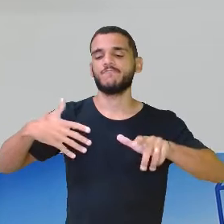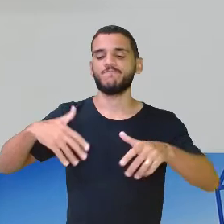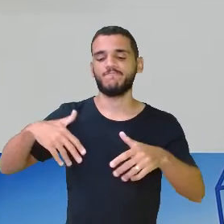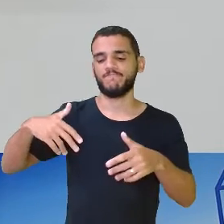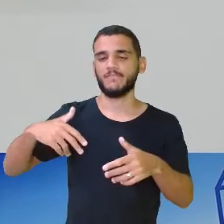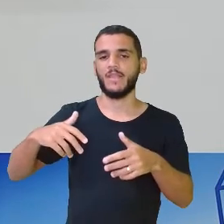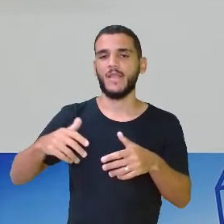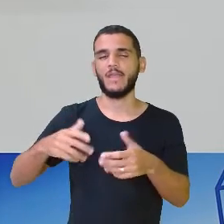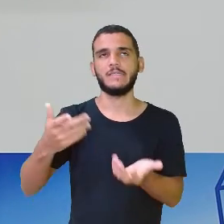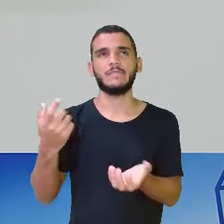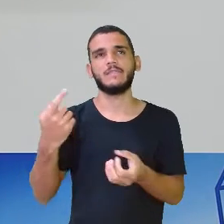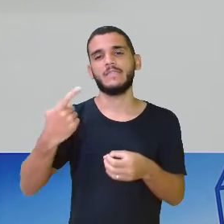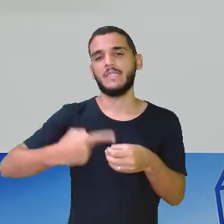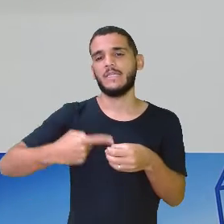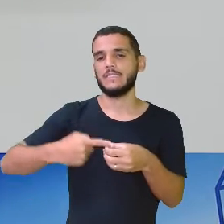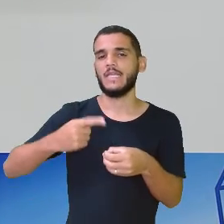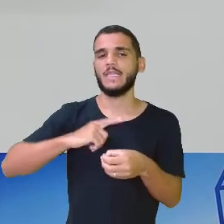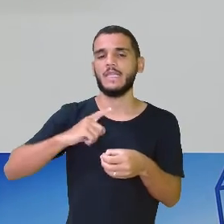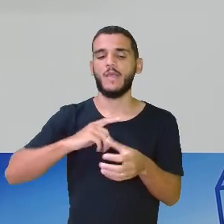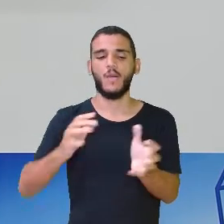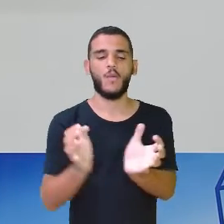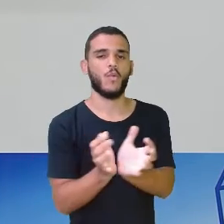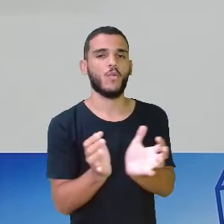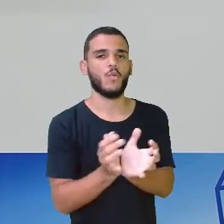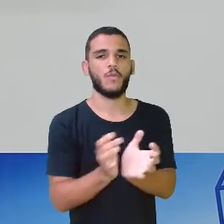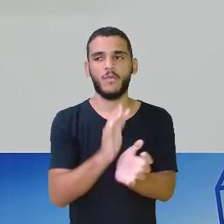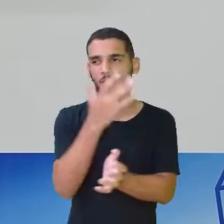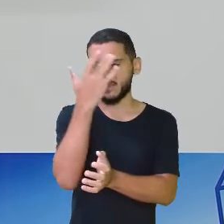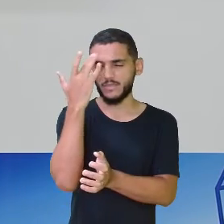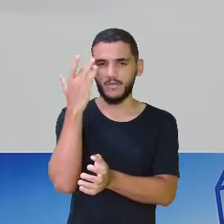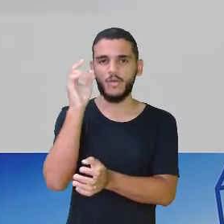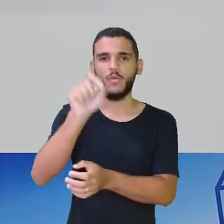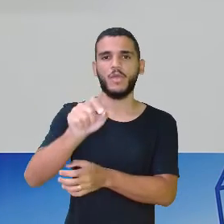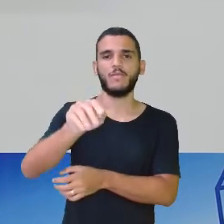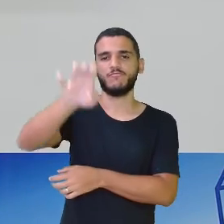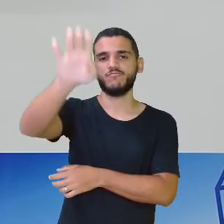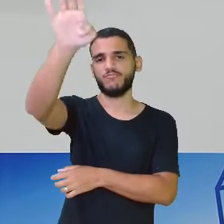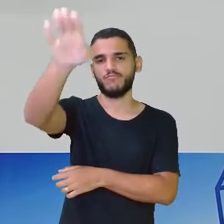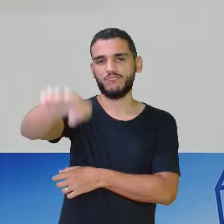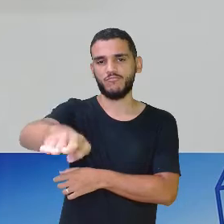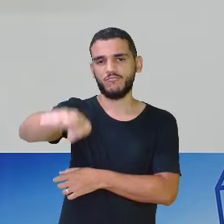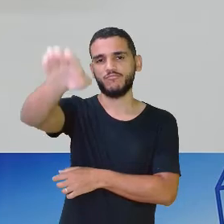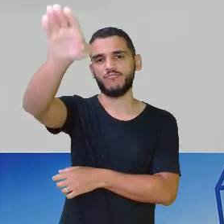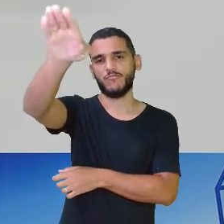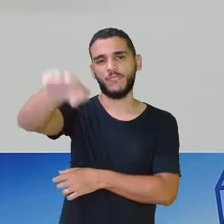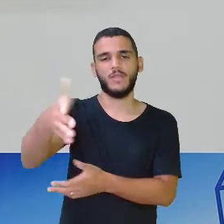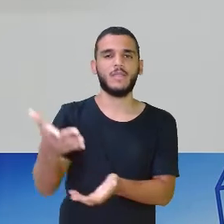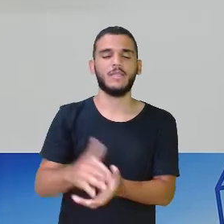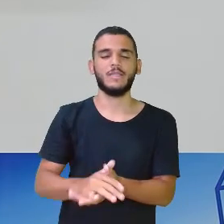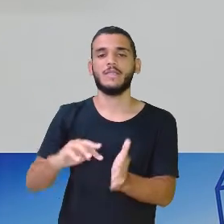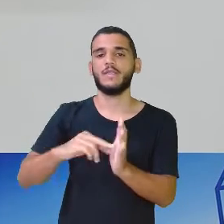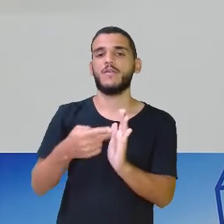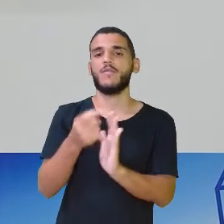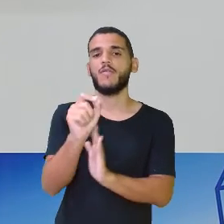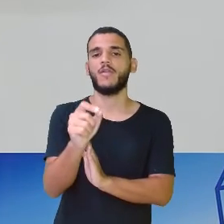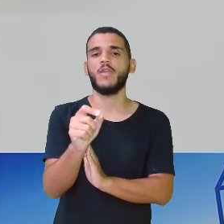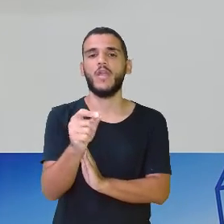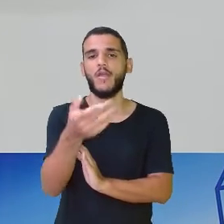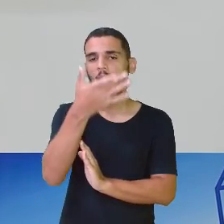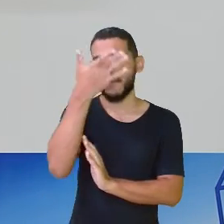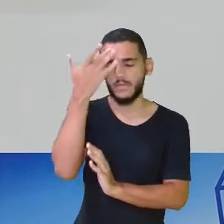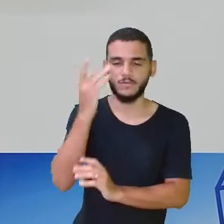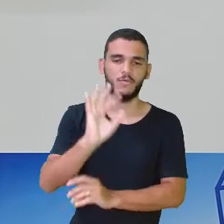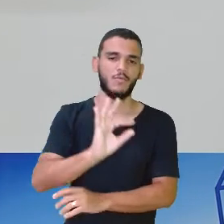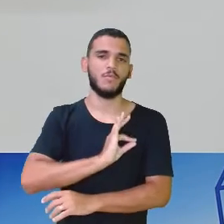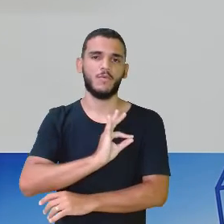né, da Alemanha, e grupos neonazistas fazendo a saudação, e nesse sentido o policiamento que estava